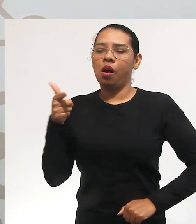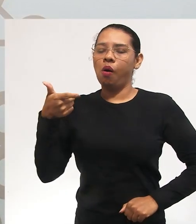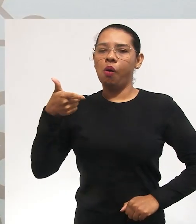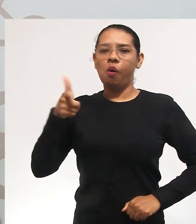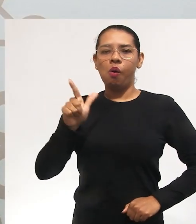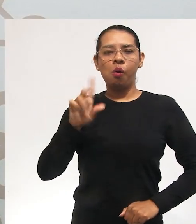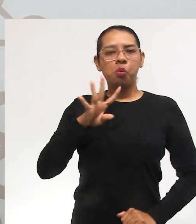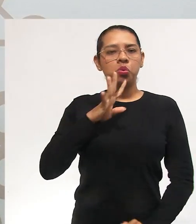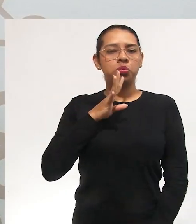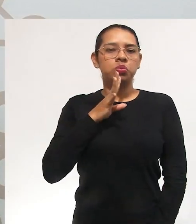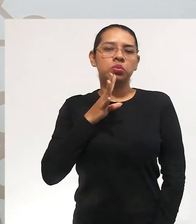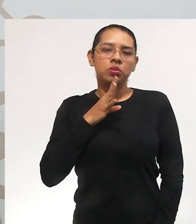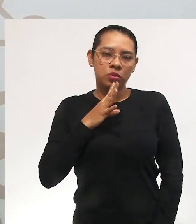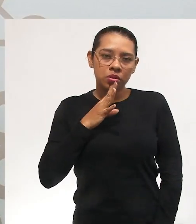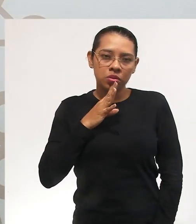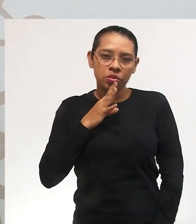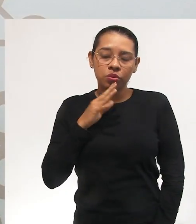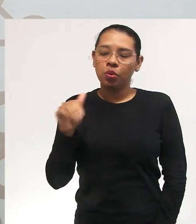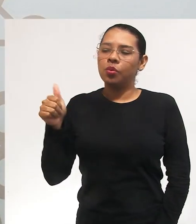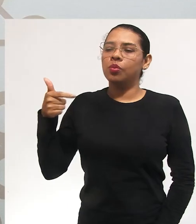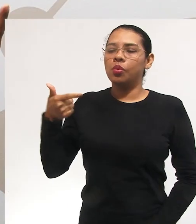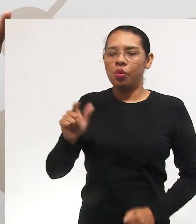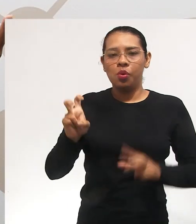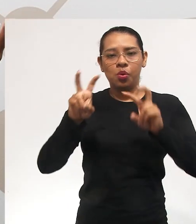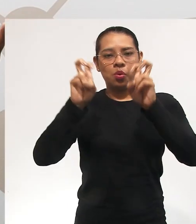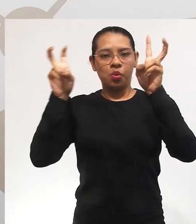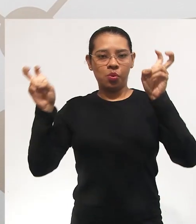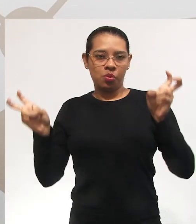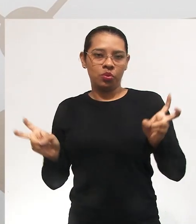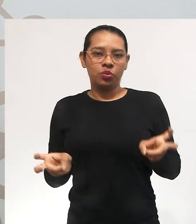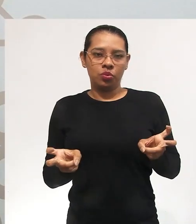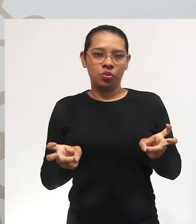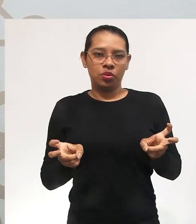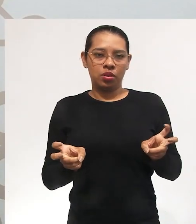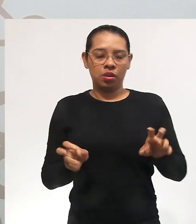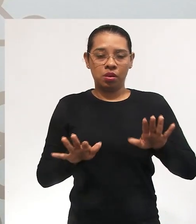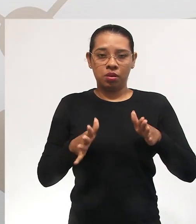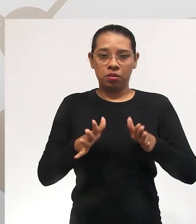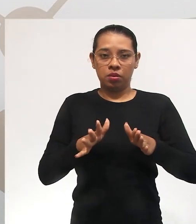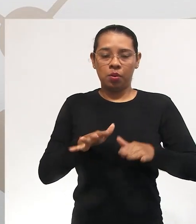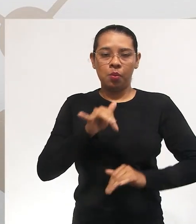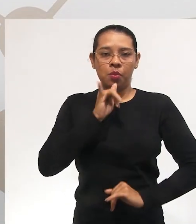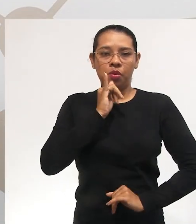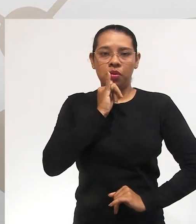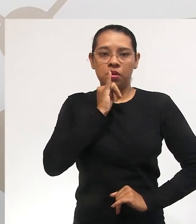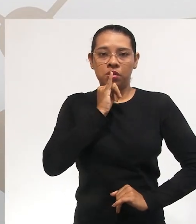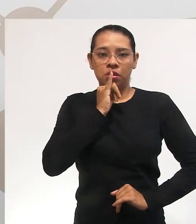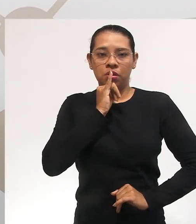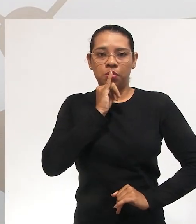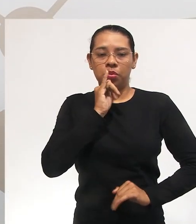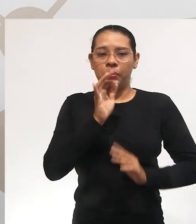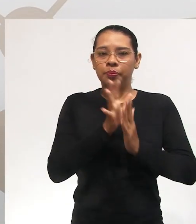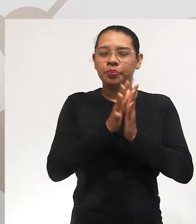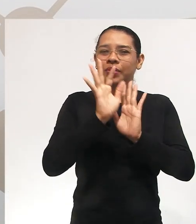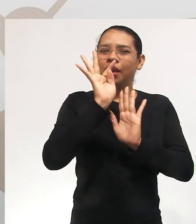conhecimentos. Sim, você tem que relacionar com outras situações. Eu estou situações. fazendo a ironia, a frase é irônica, mas a minha ironia, ela